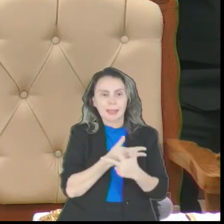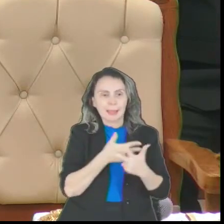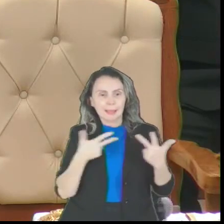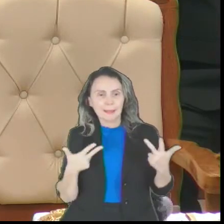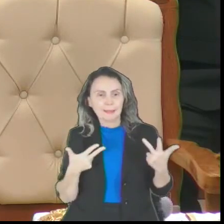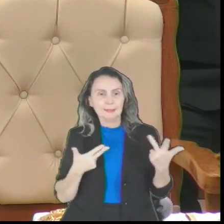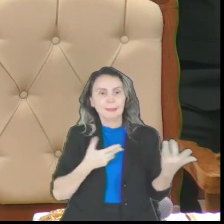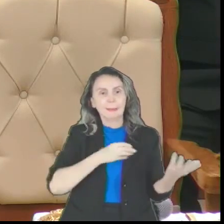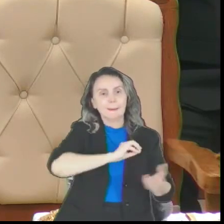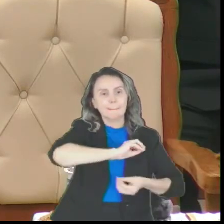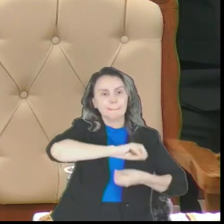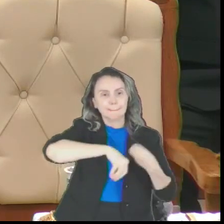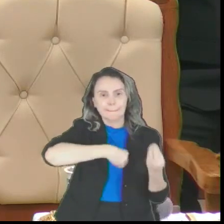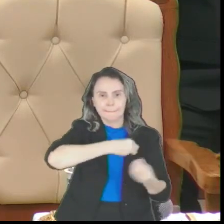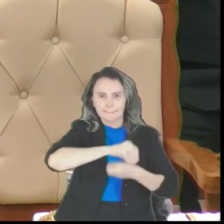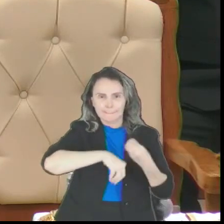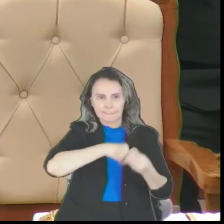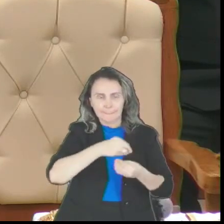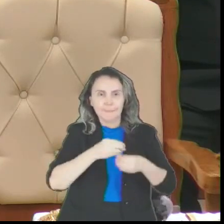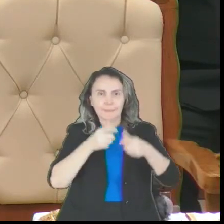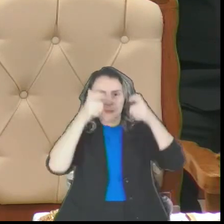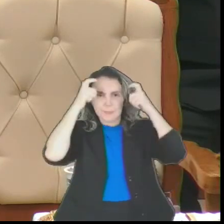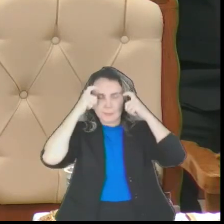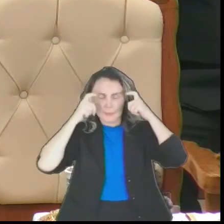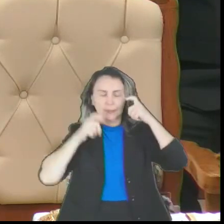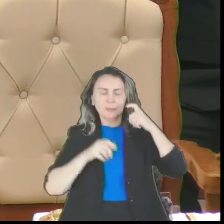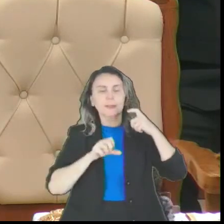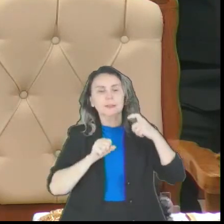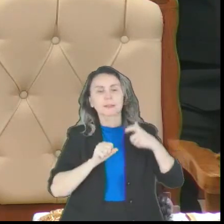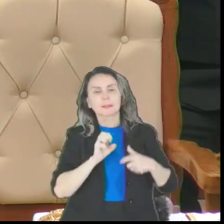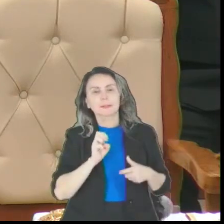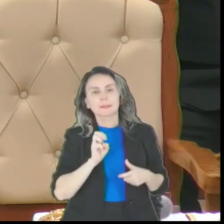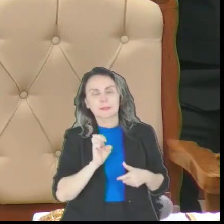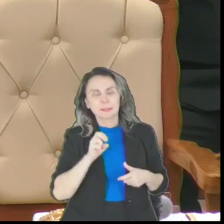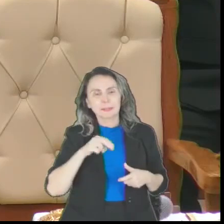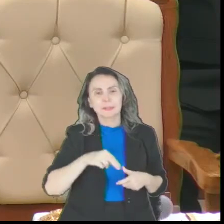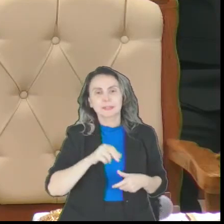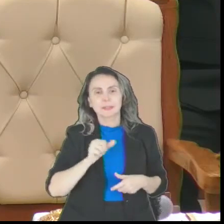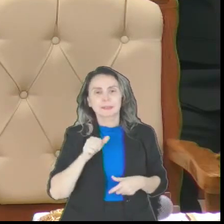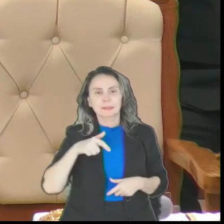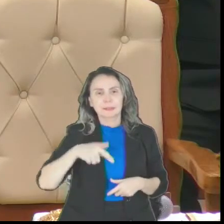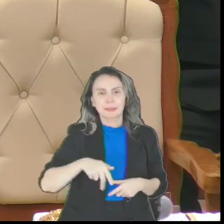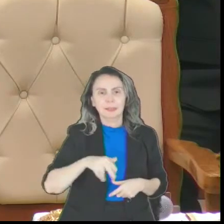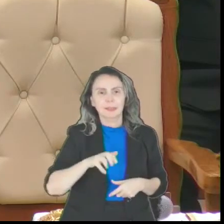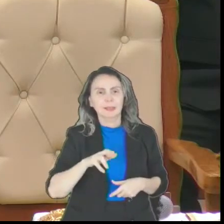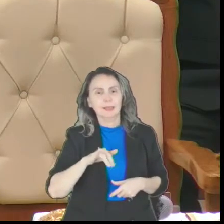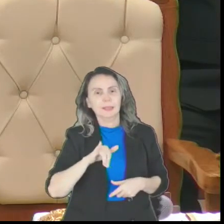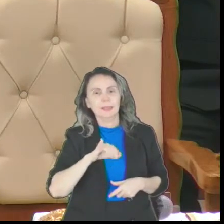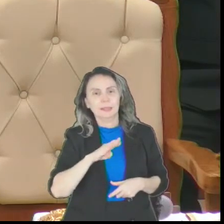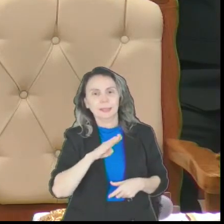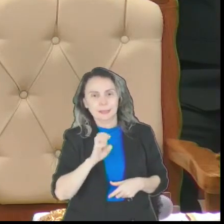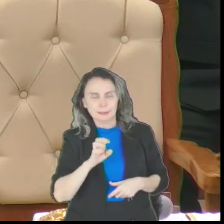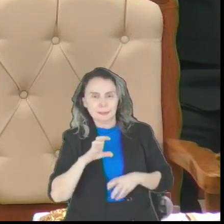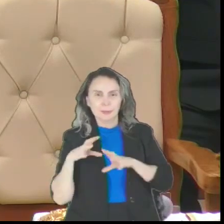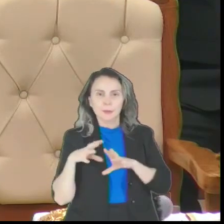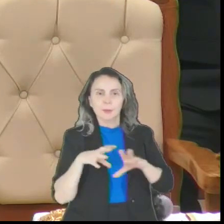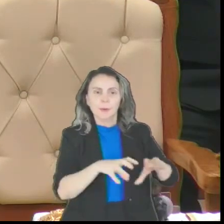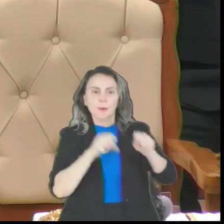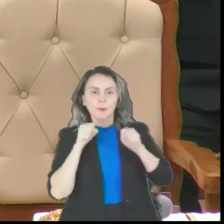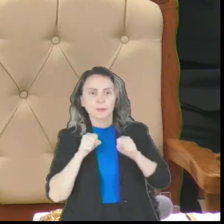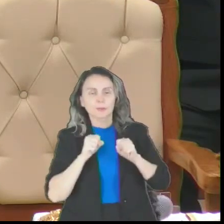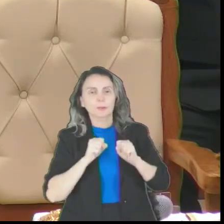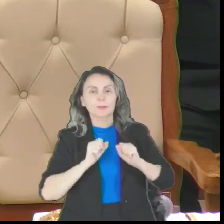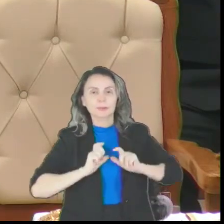irmãos. O rei Senaqueribe, quando conquistou Israel, ele trouxe pessoas de